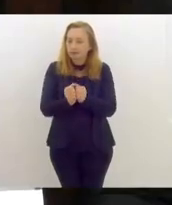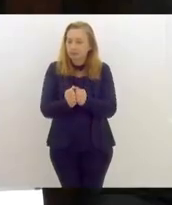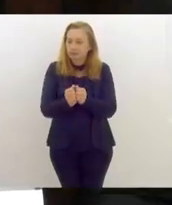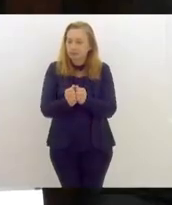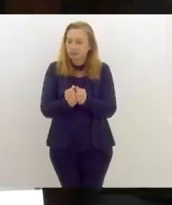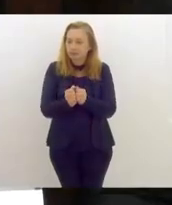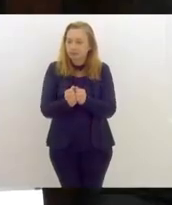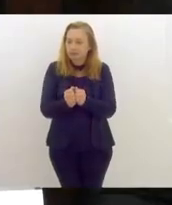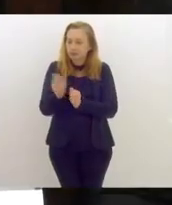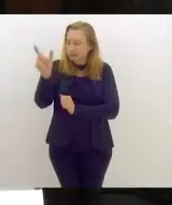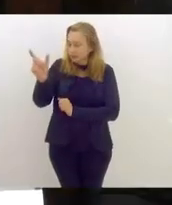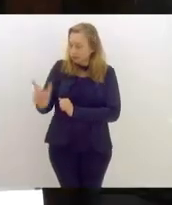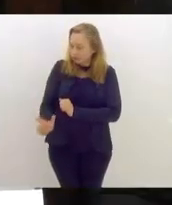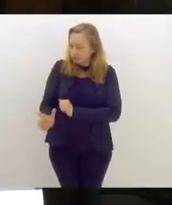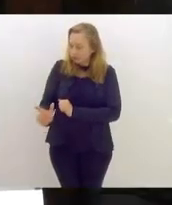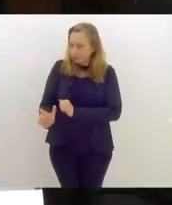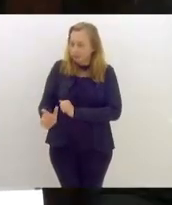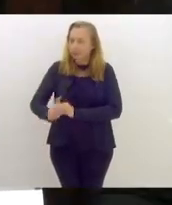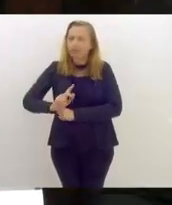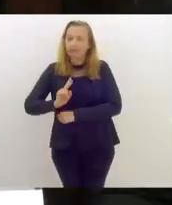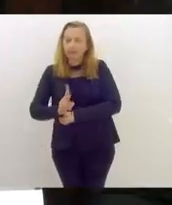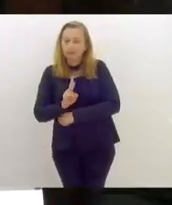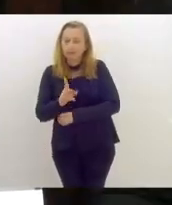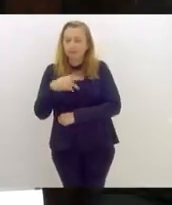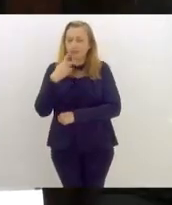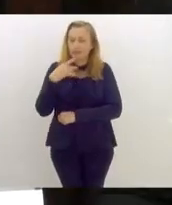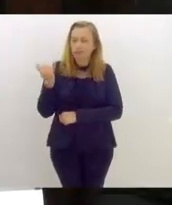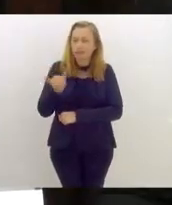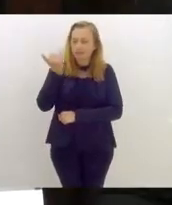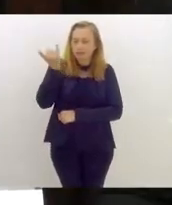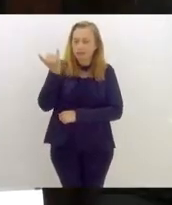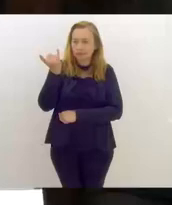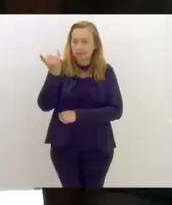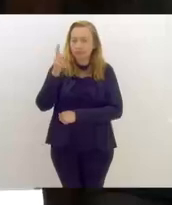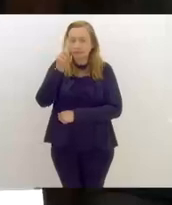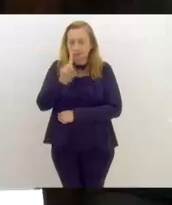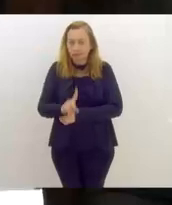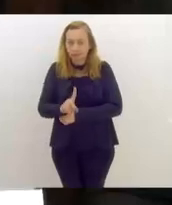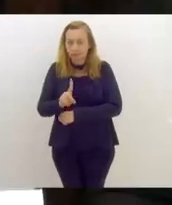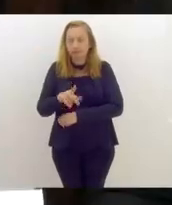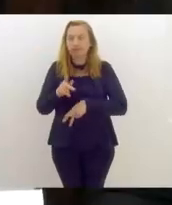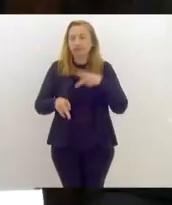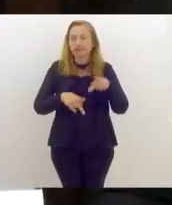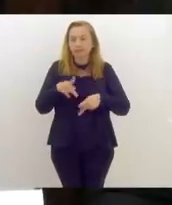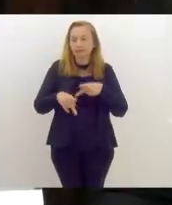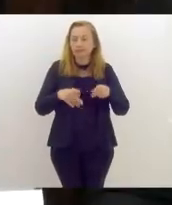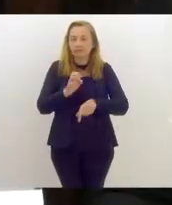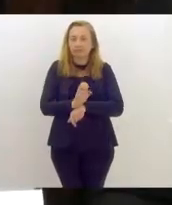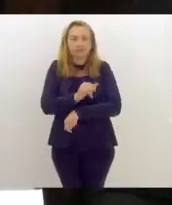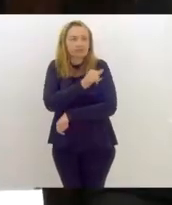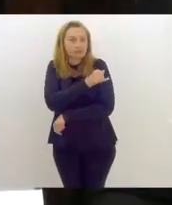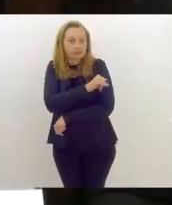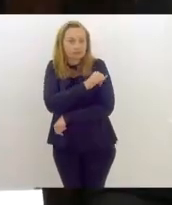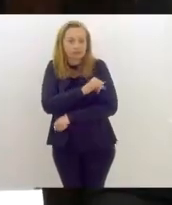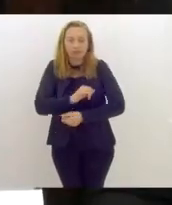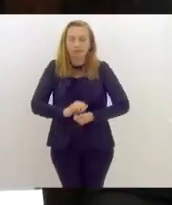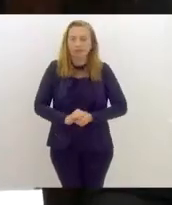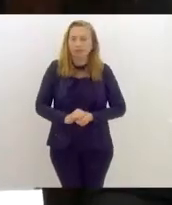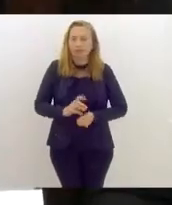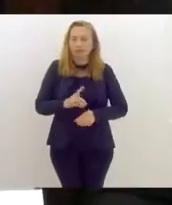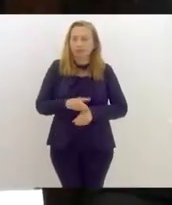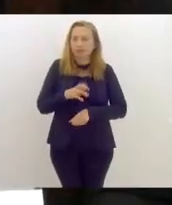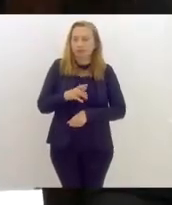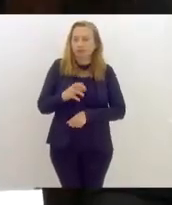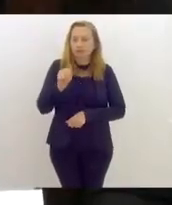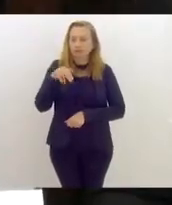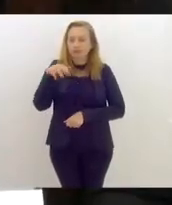uma de alguém que sempre falou da importância da garantia dos direitos da população do estado do Rio de Janeiro a doutora